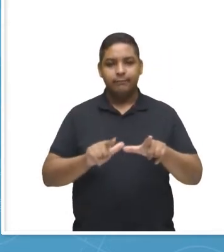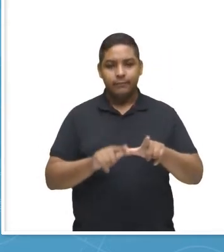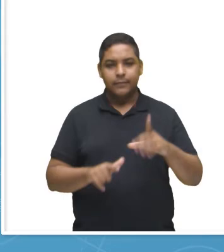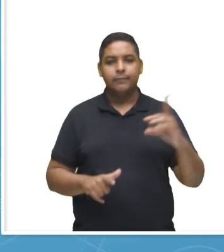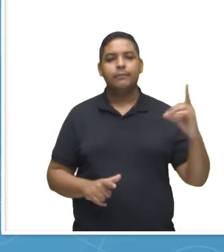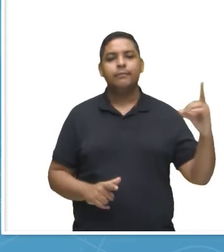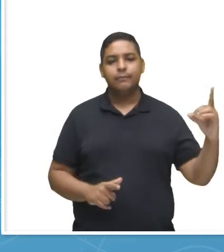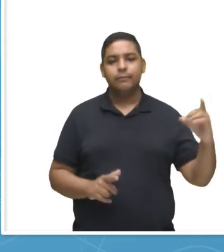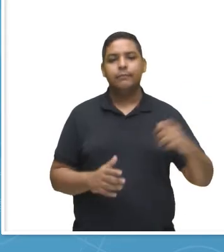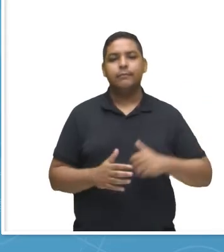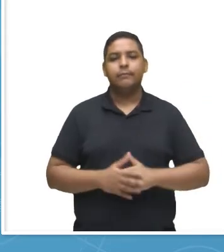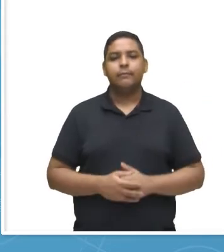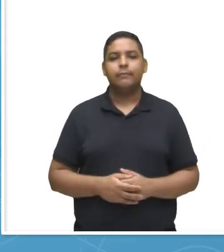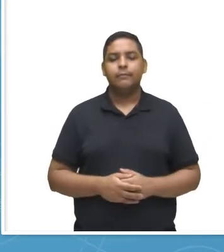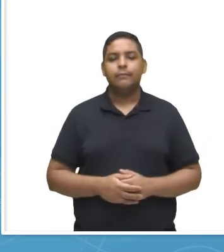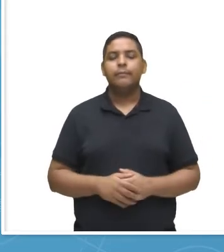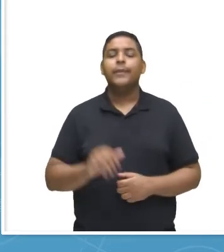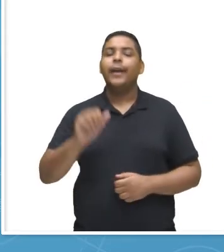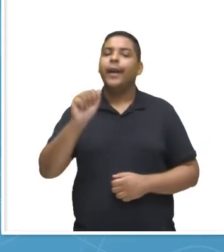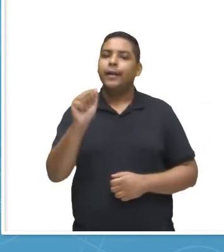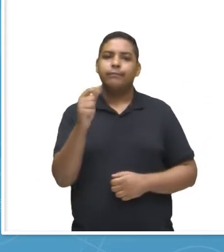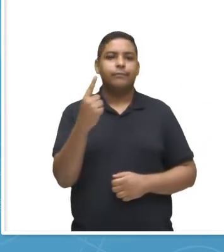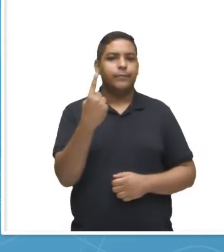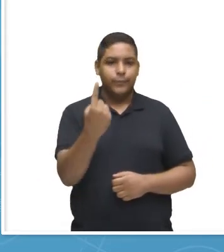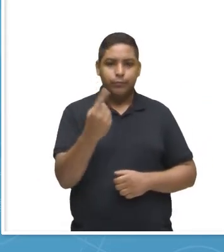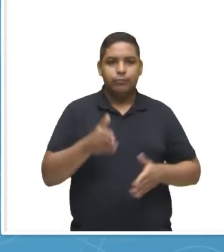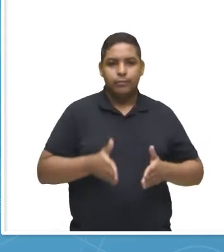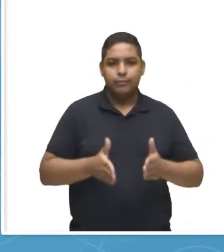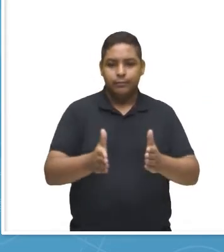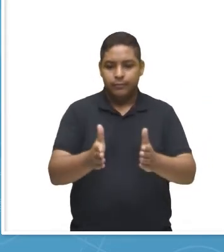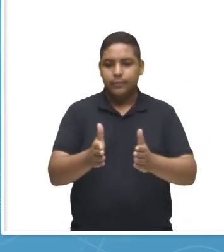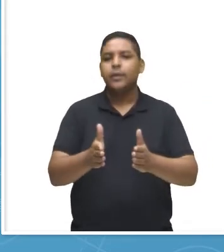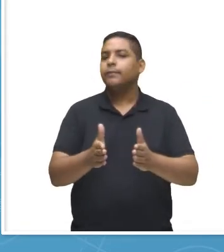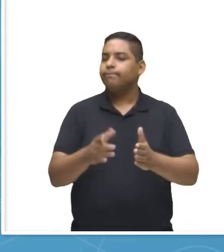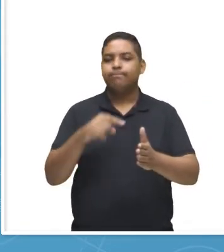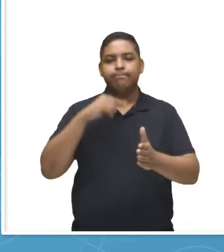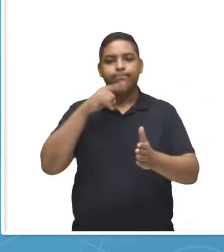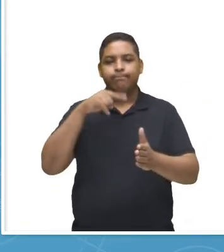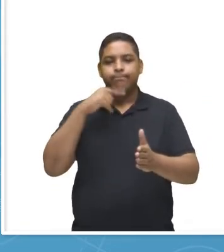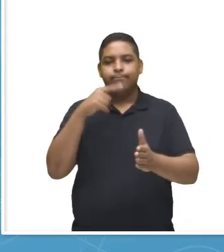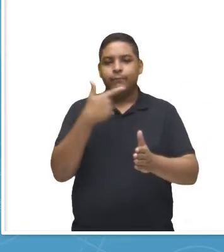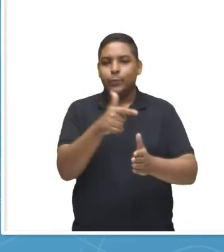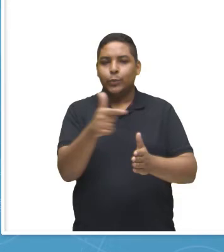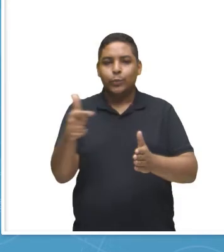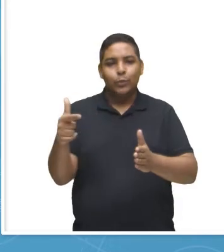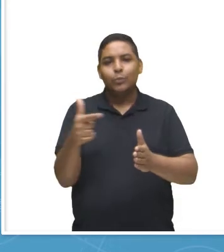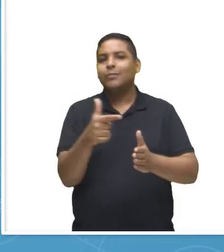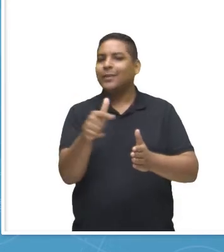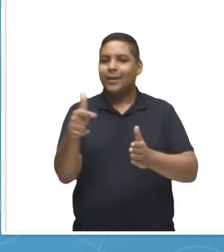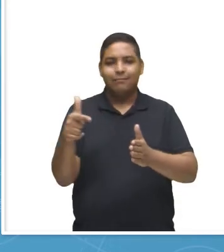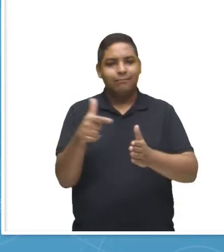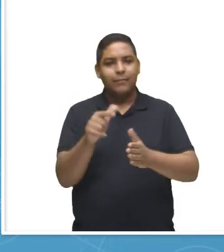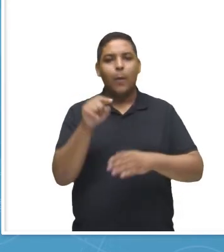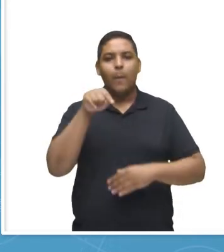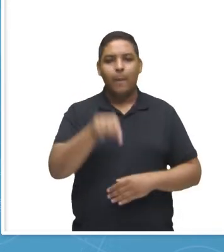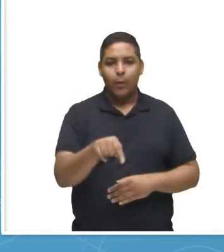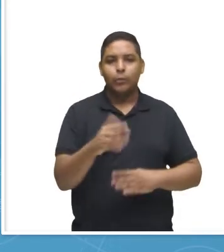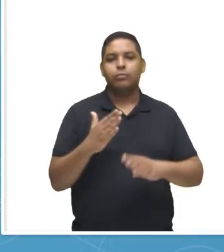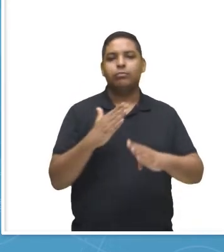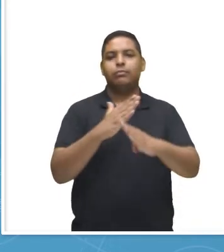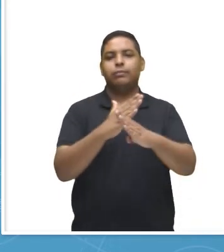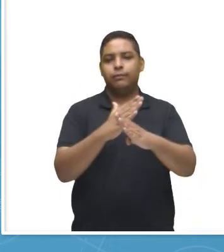A letra A é incorreta porque se duas retas são paralelas, elas não possuem um único ponto em comum, ou seja,